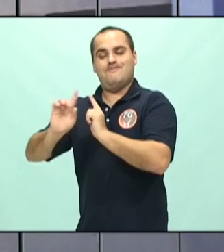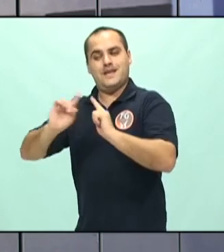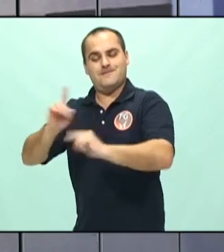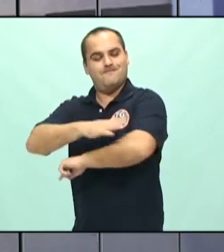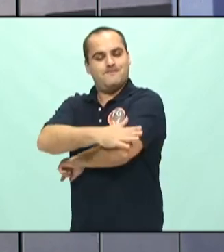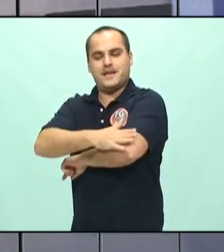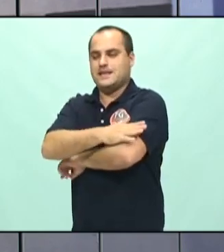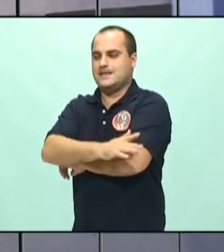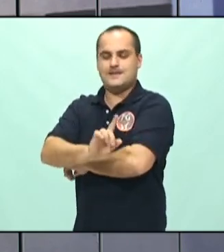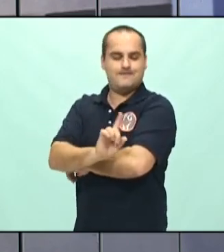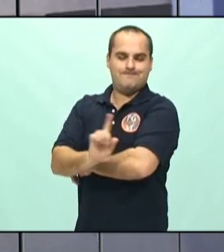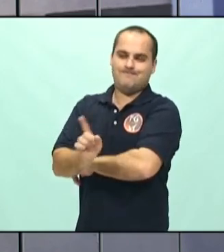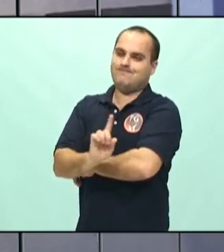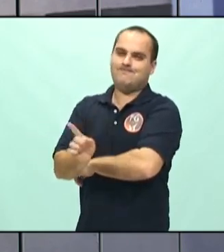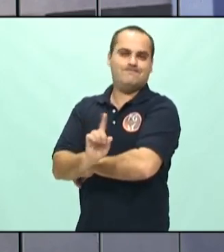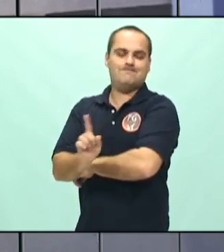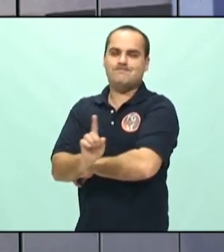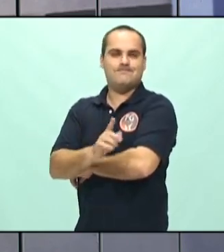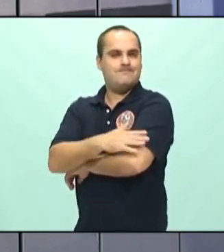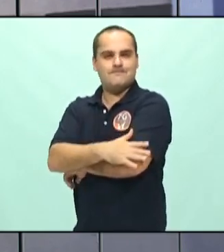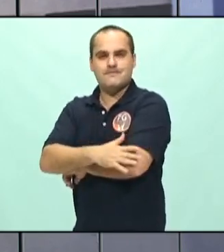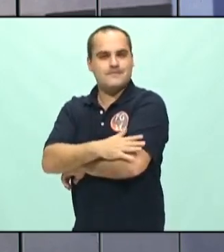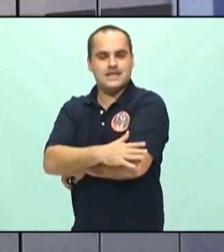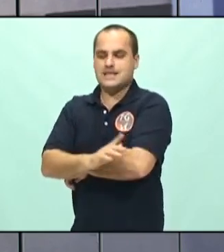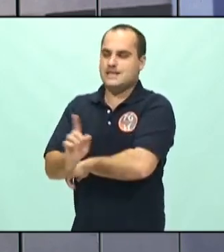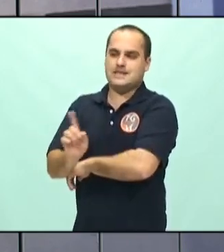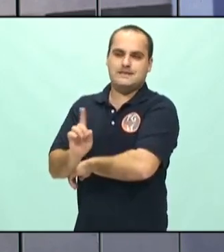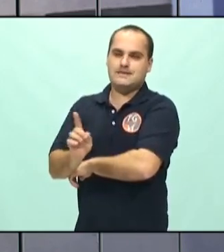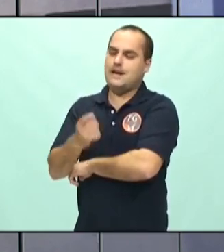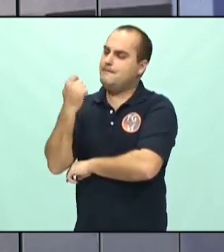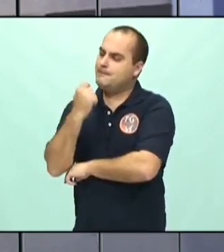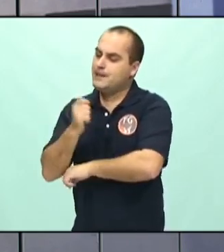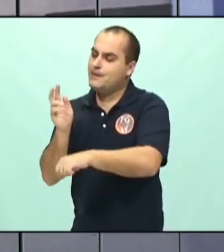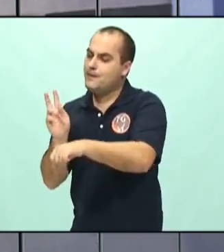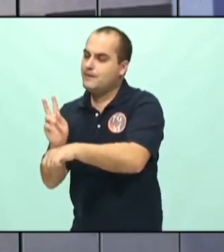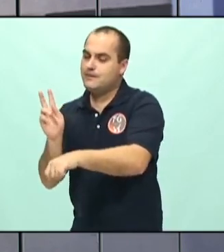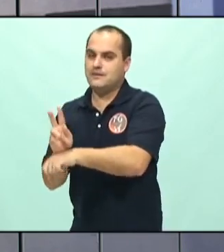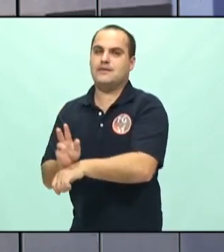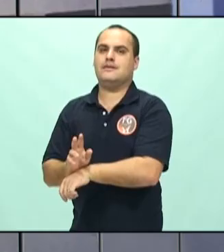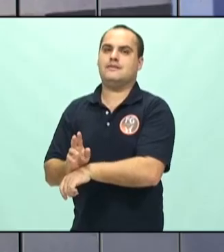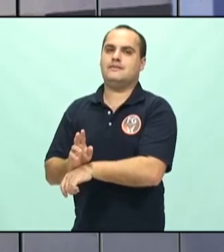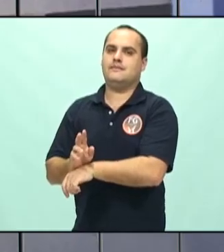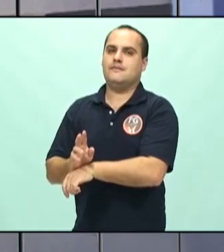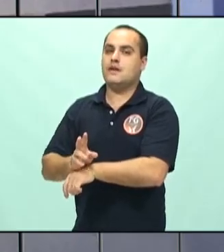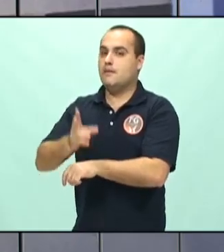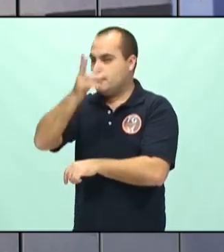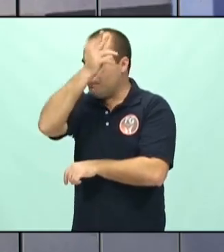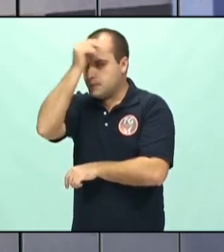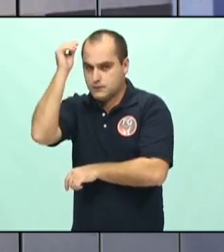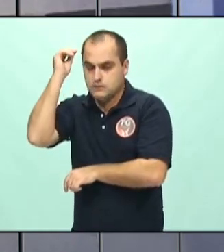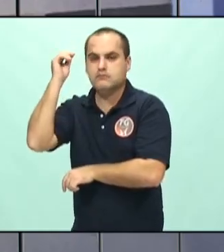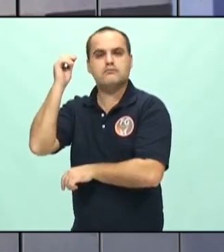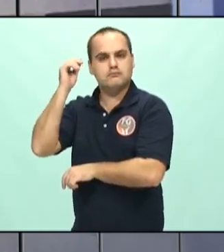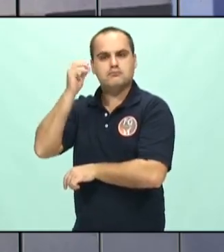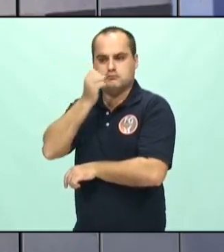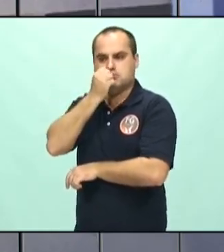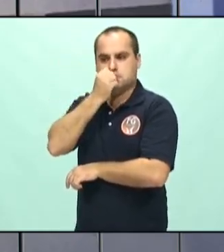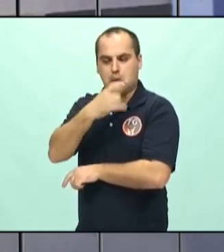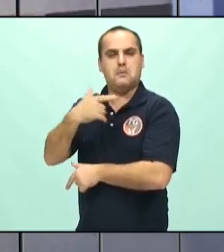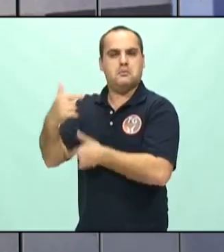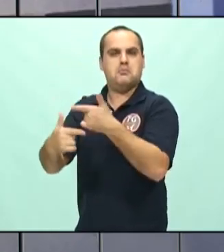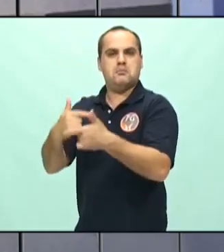num as praças que tenha tem que ser mais cuidada o governo está fazendo um bom trabalho mas precisa sim